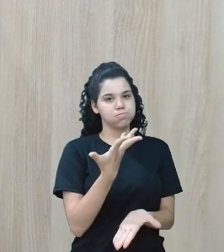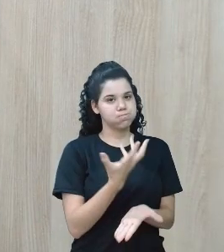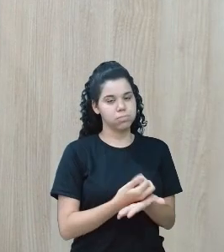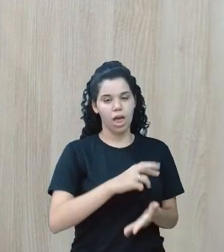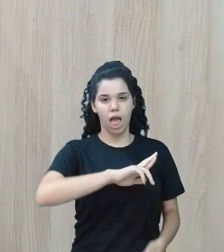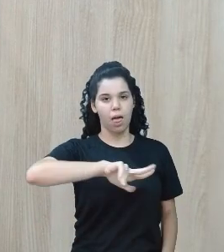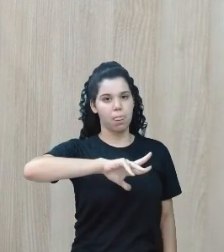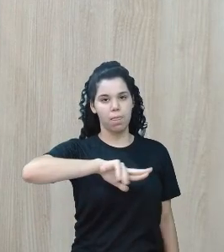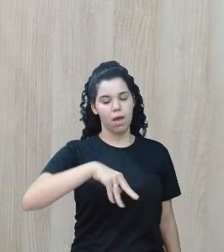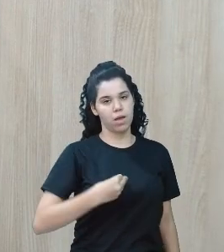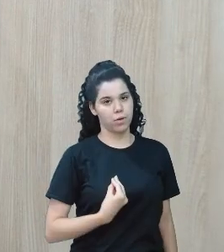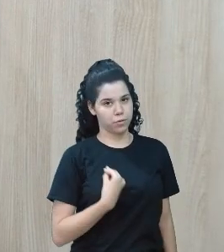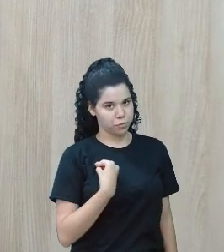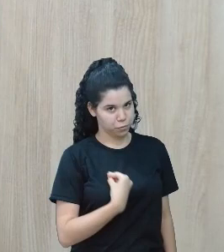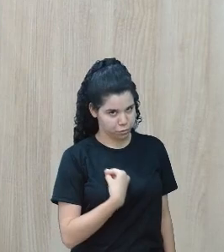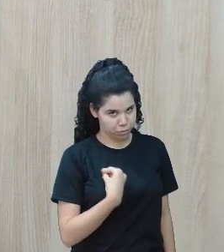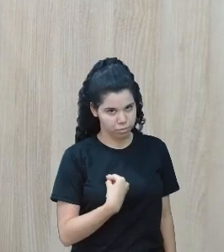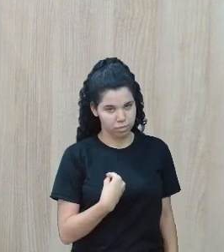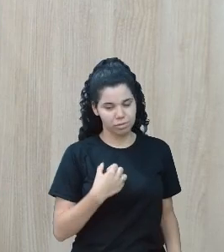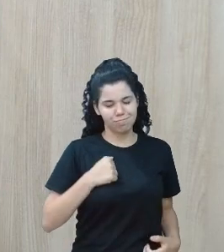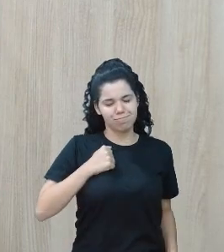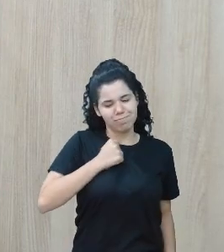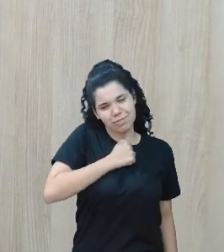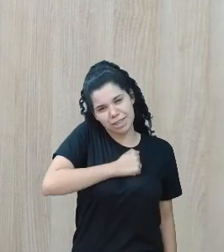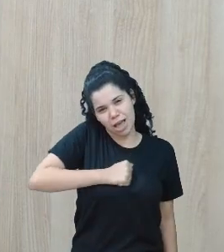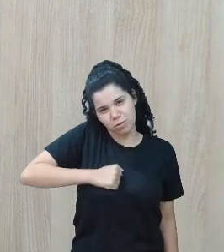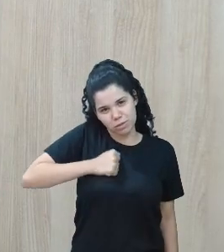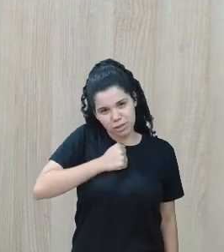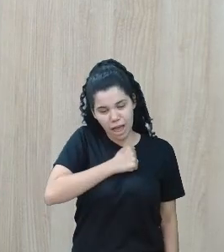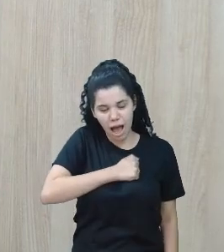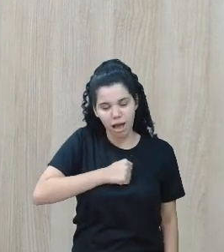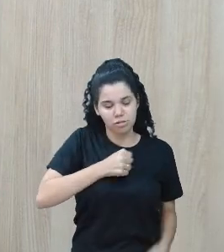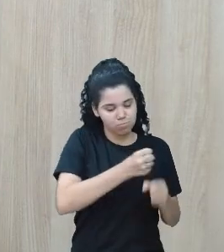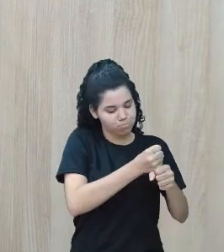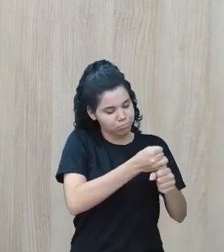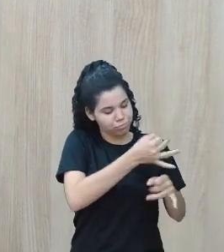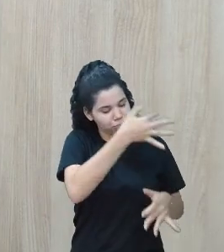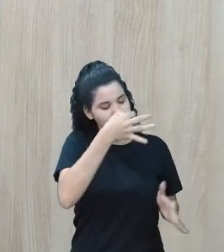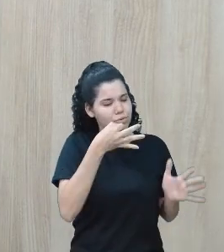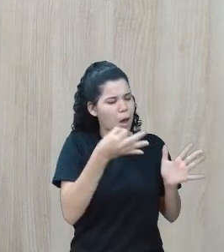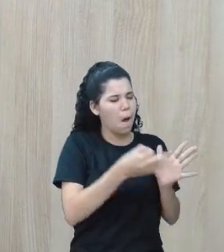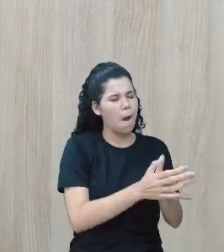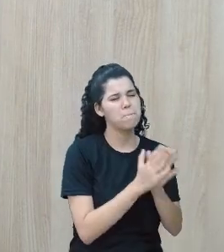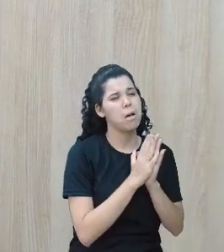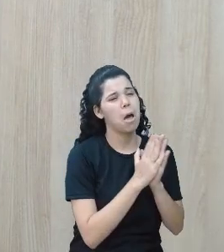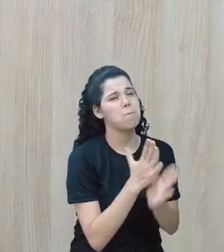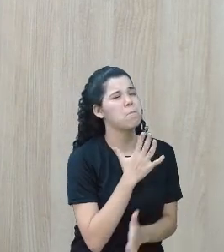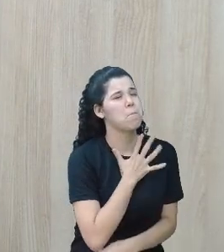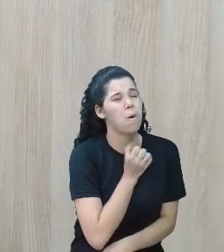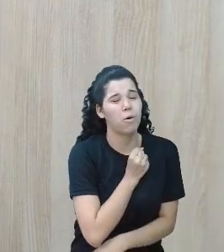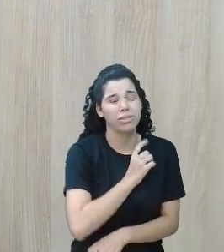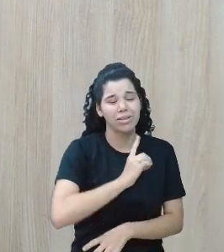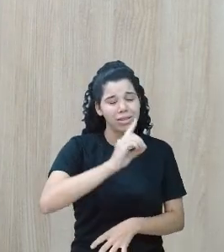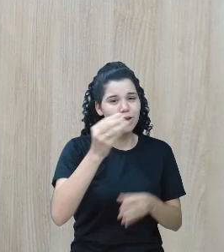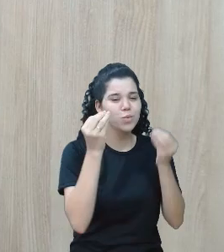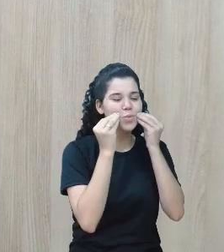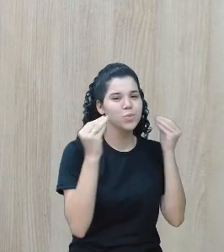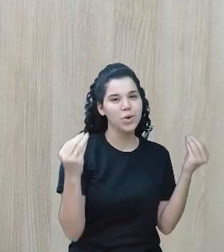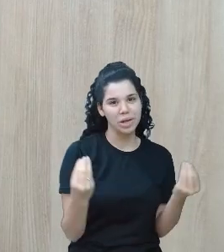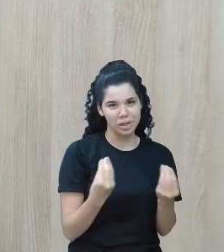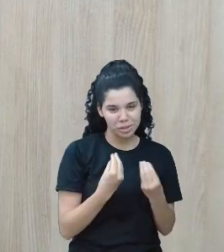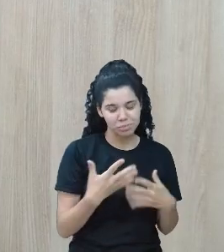está ao vivo. Eu estou morrendo de saudade de estar vendo aqui vocês, daqueles, pelo amor de Deus, beijo para